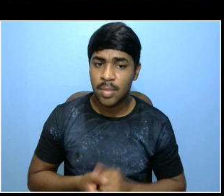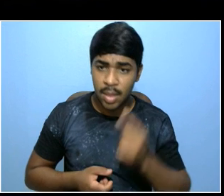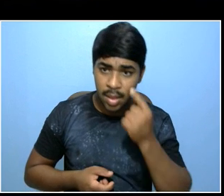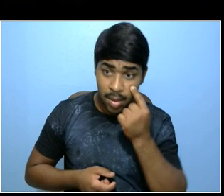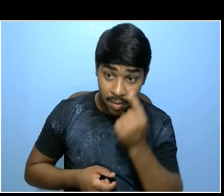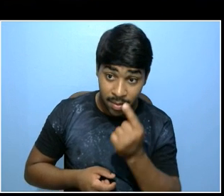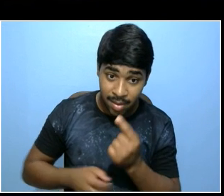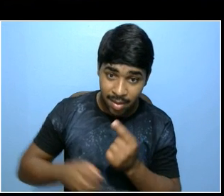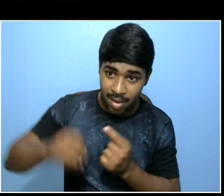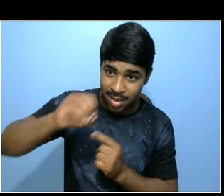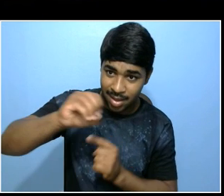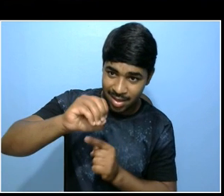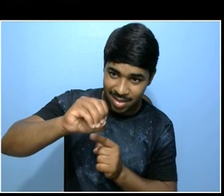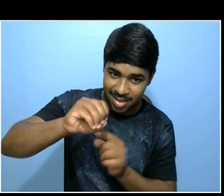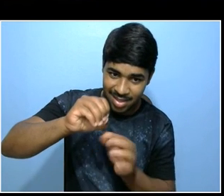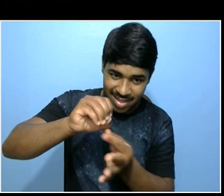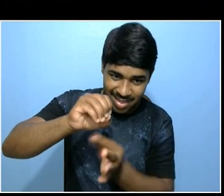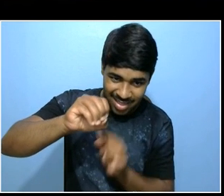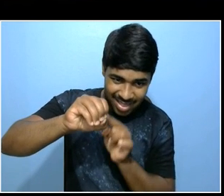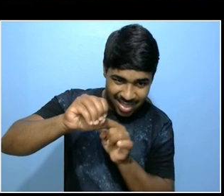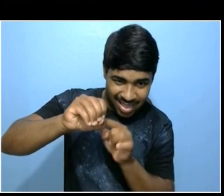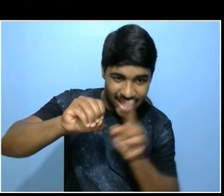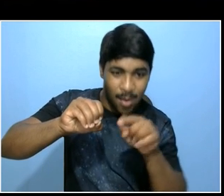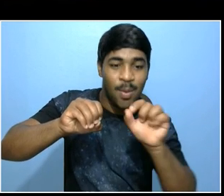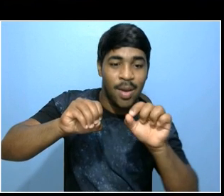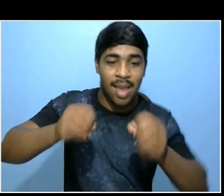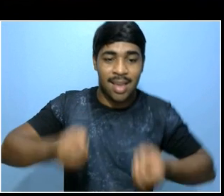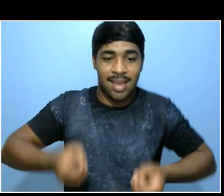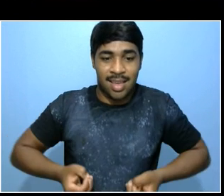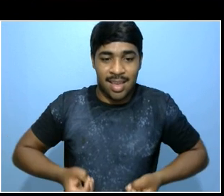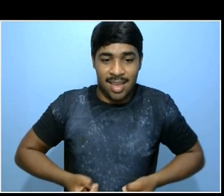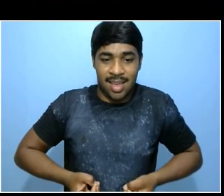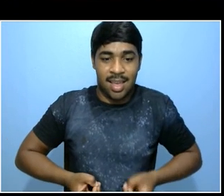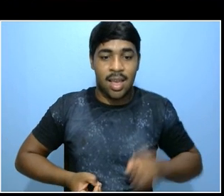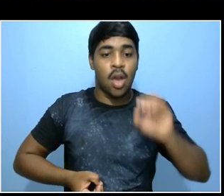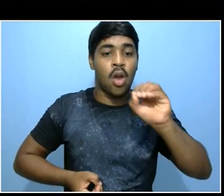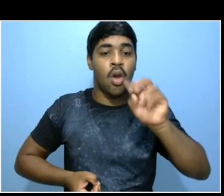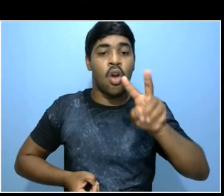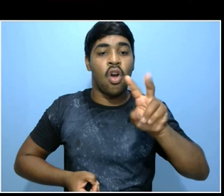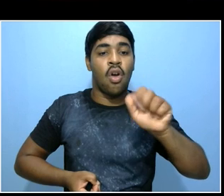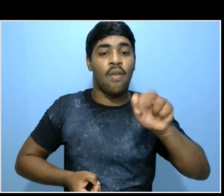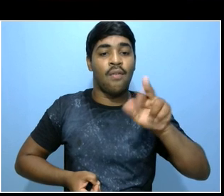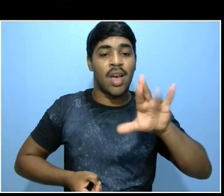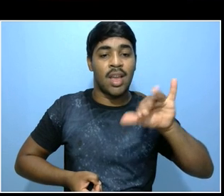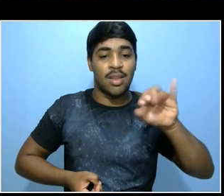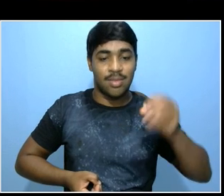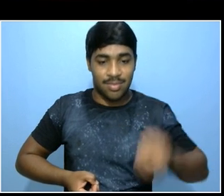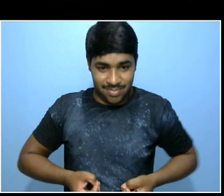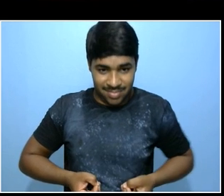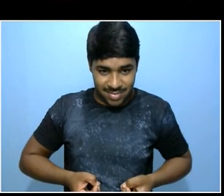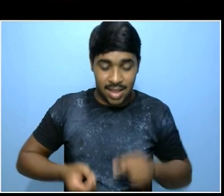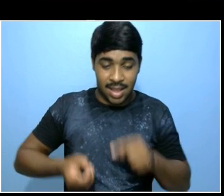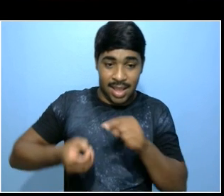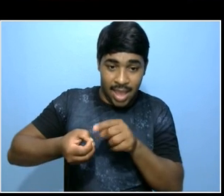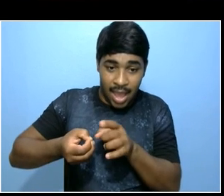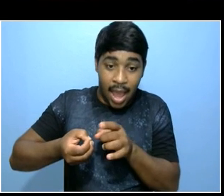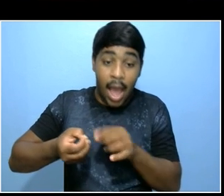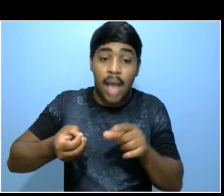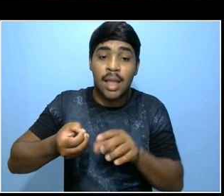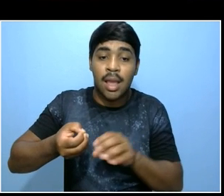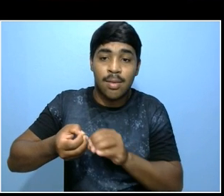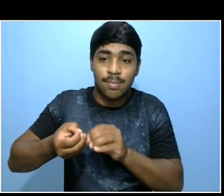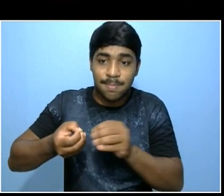é que são produzidos os óvulos da mulher, tá? Então, ela produz o óvulo, aí ela libera esse óvulo aqui nas